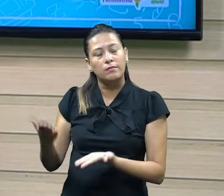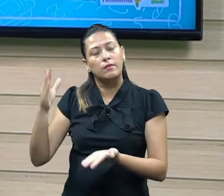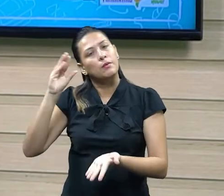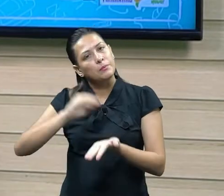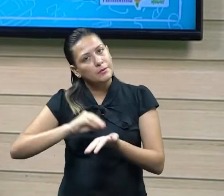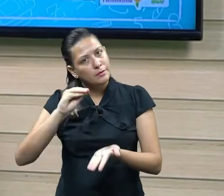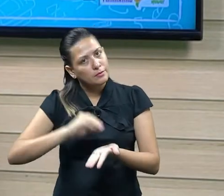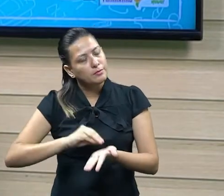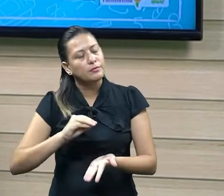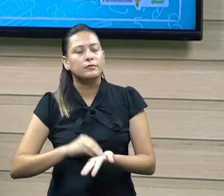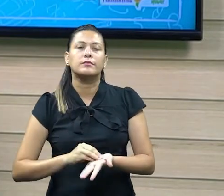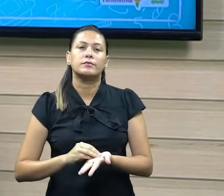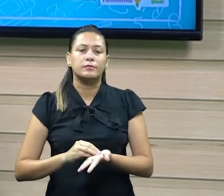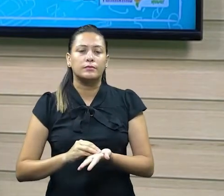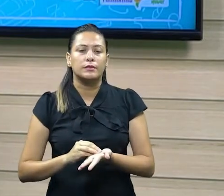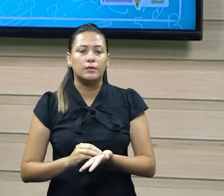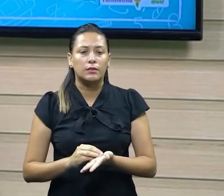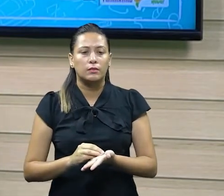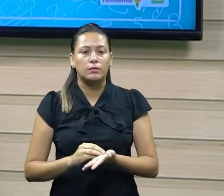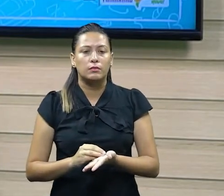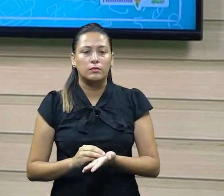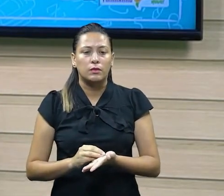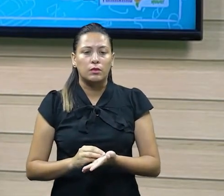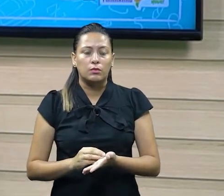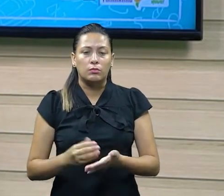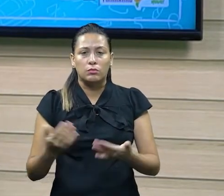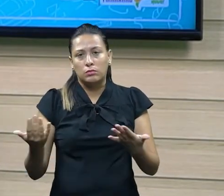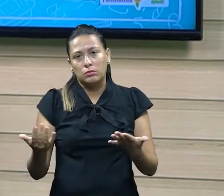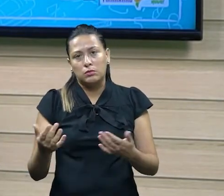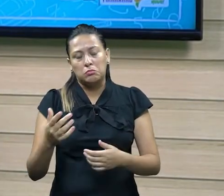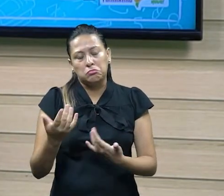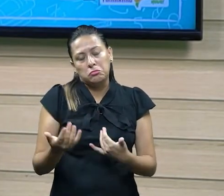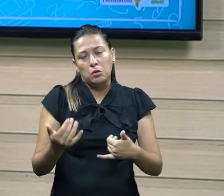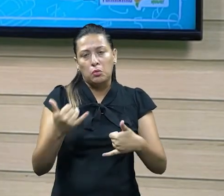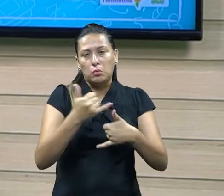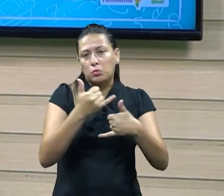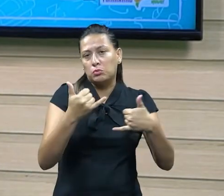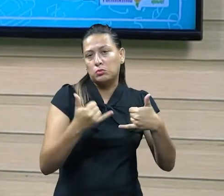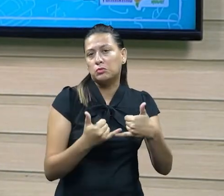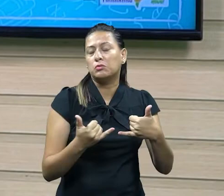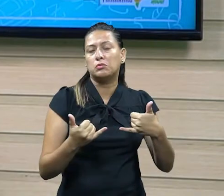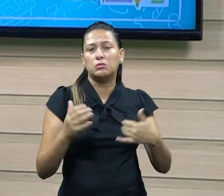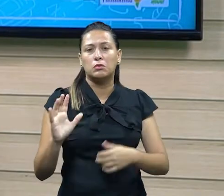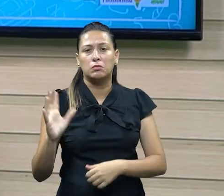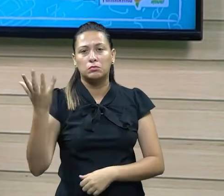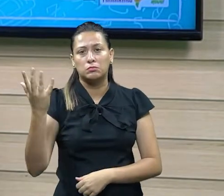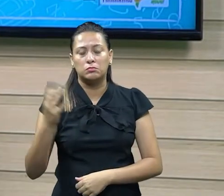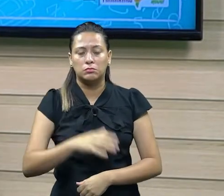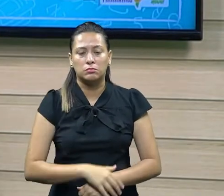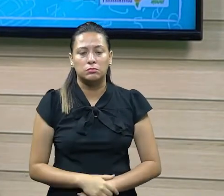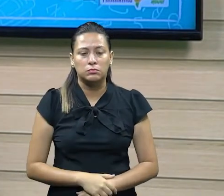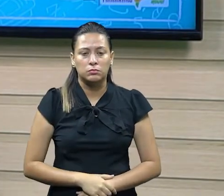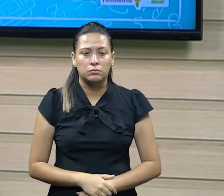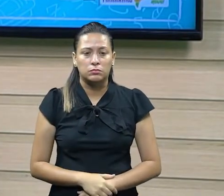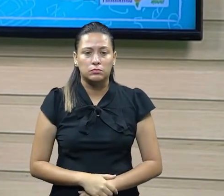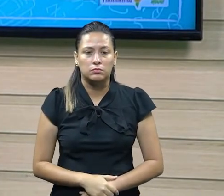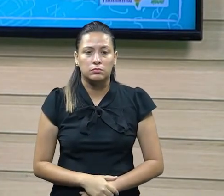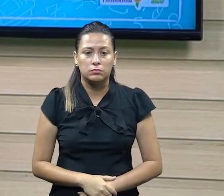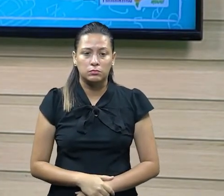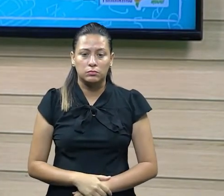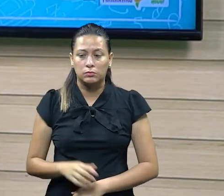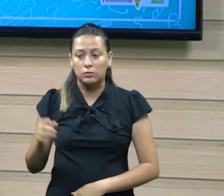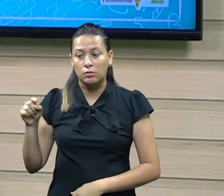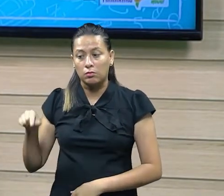dito aqui, tá? Um curto-circuito, uma falha de manuseio e justamente acabar pegando fogo nesse